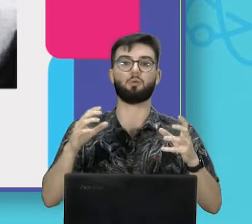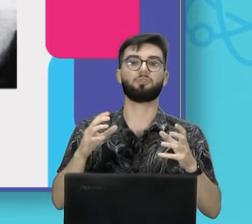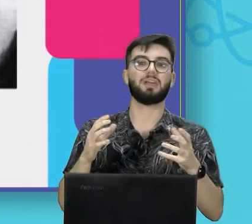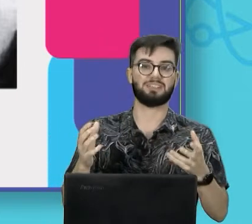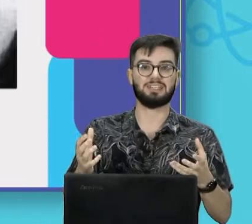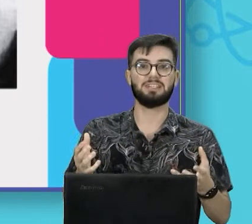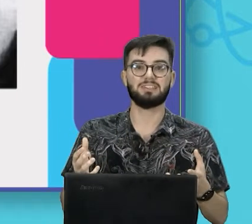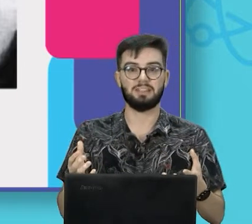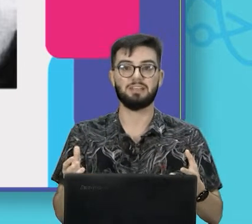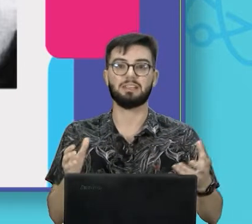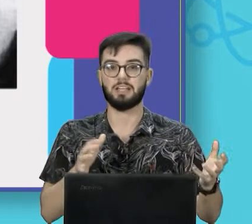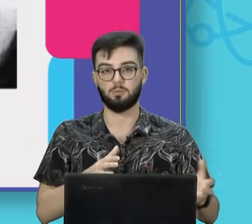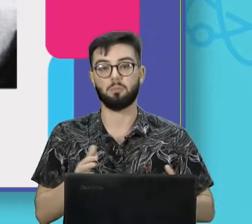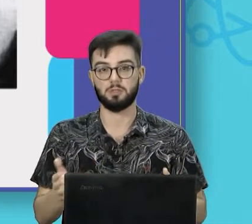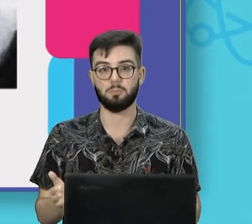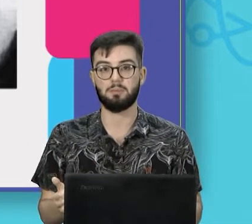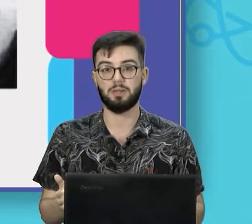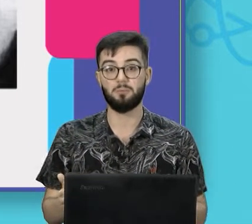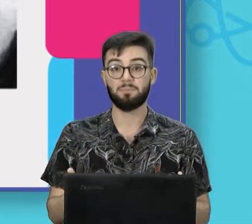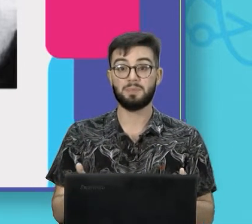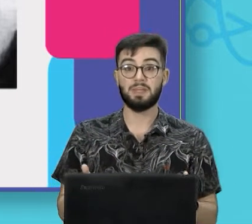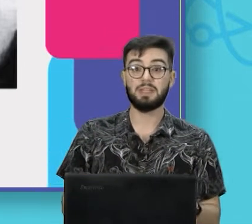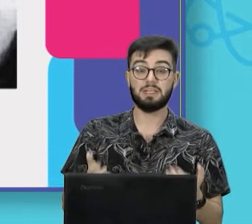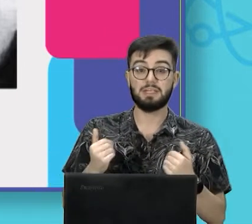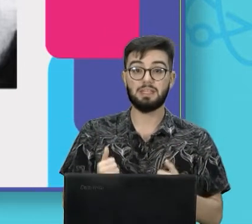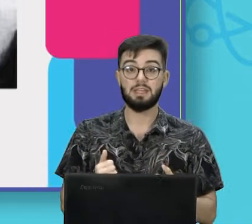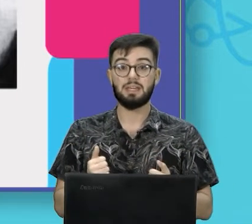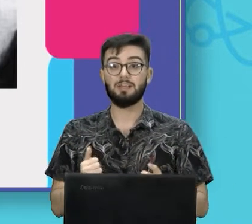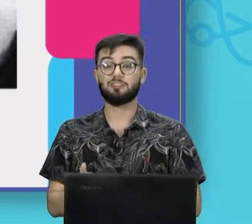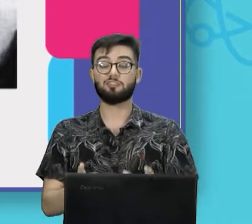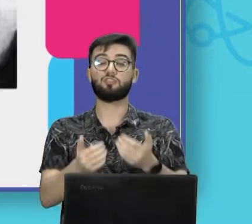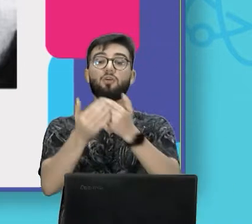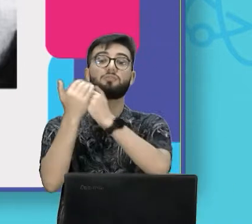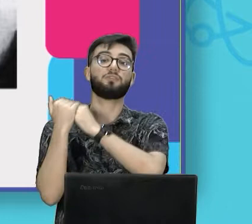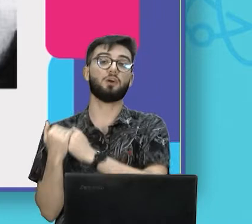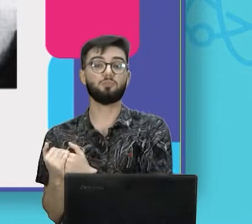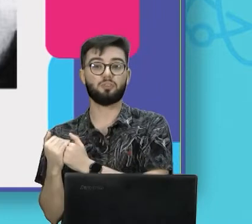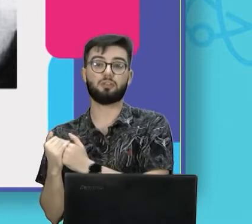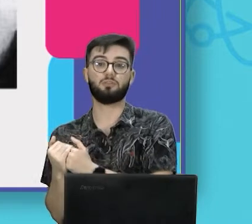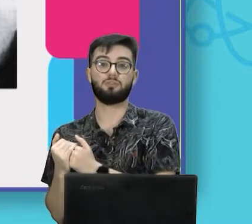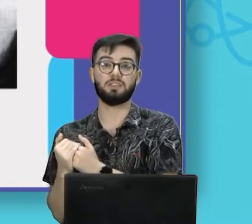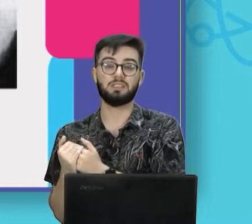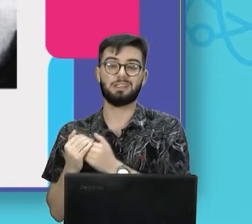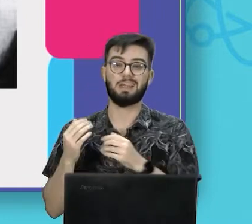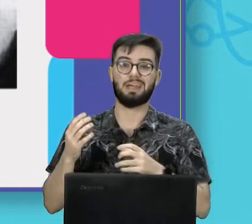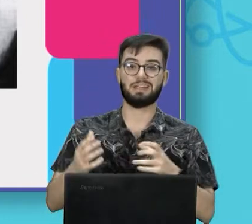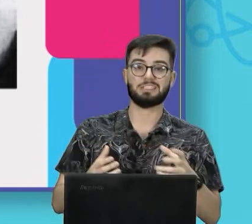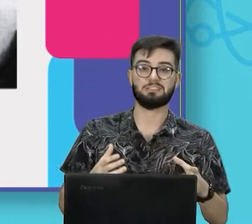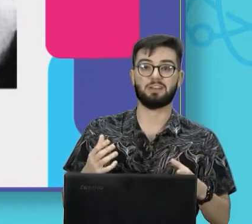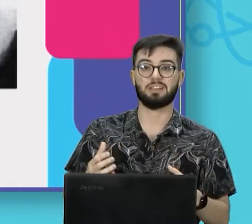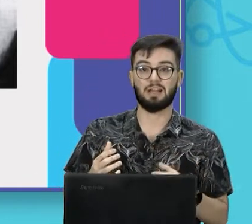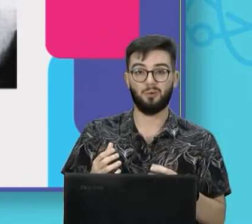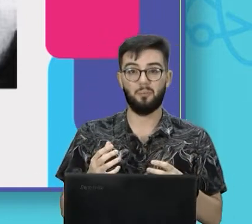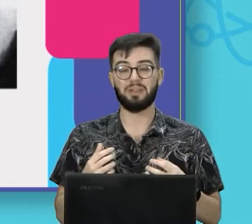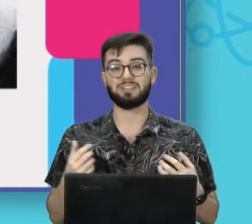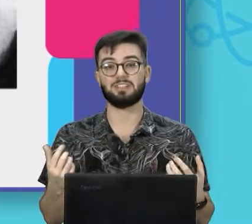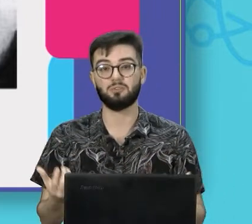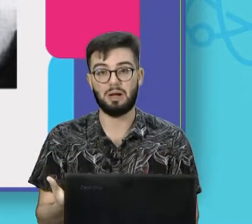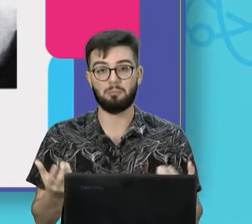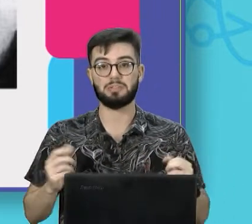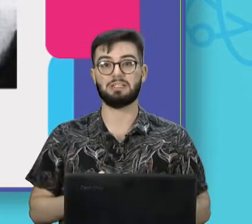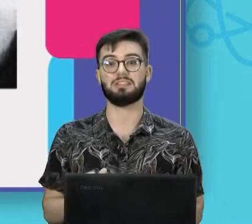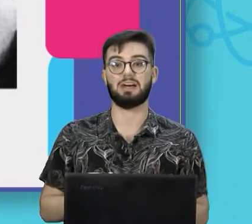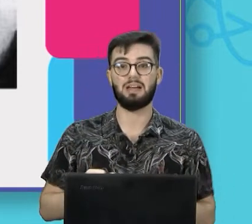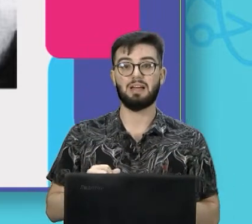ela vem o acordo das elites né brigada Dom Pedro primeiro e que só no final do século 20 Oi gente vai estar